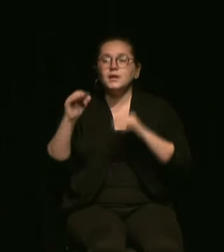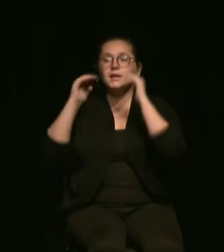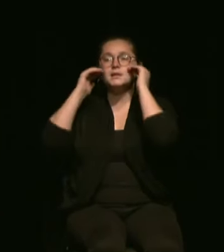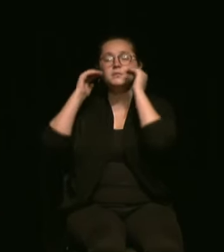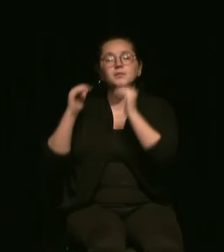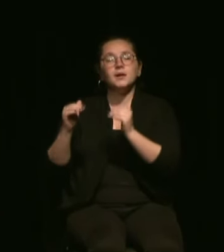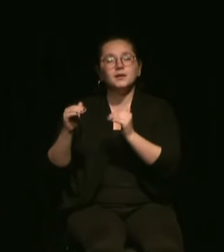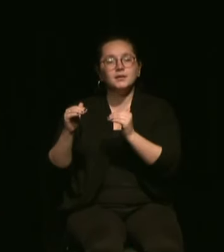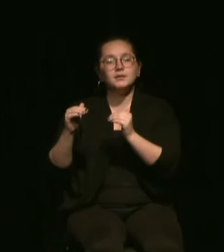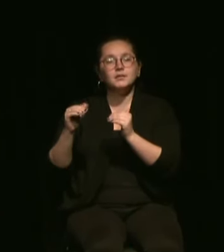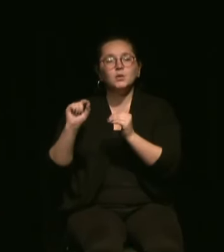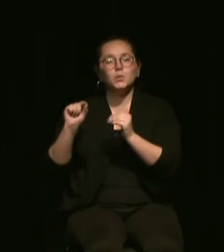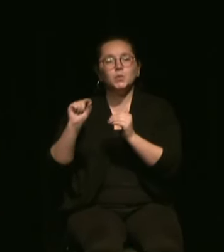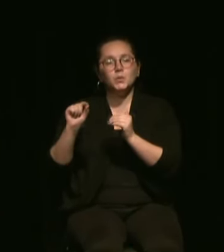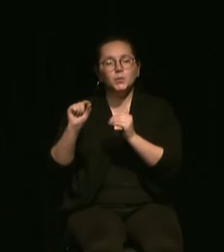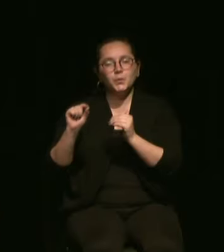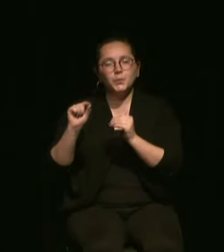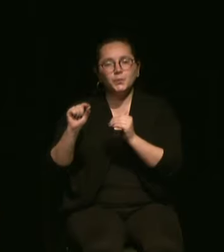respeitava